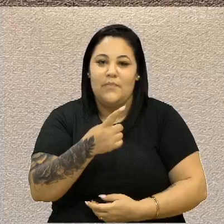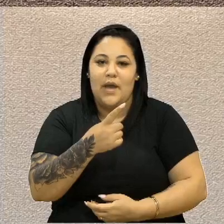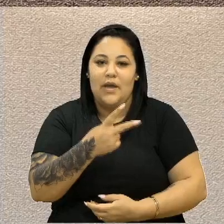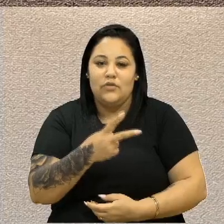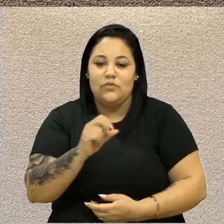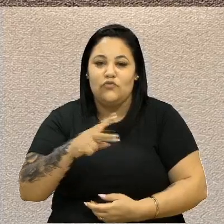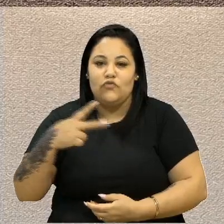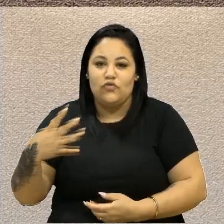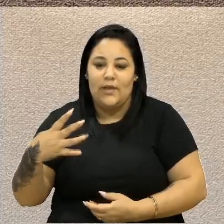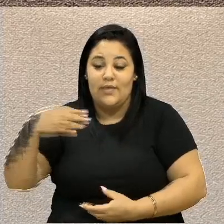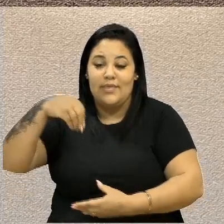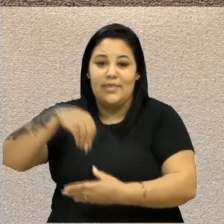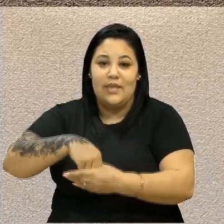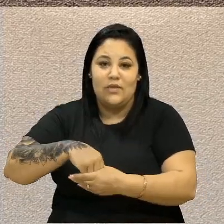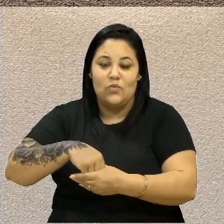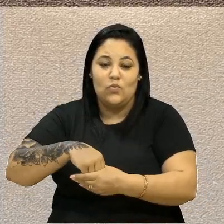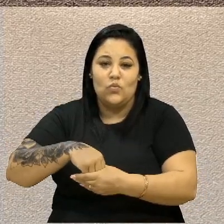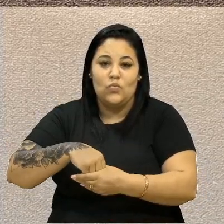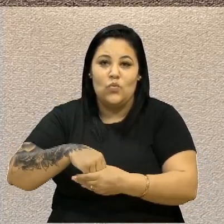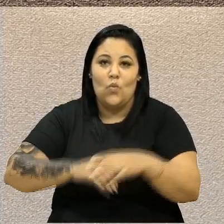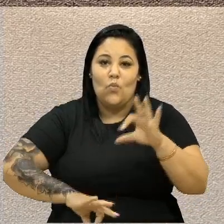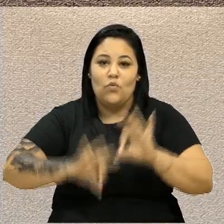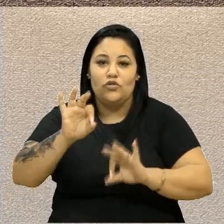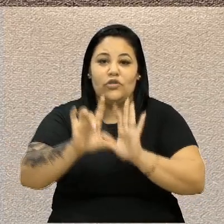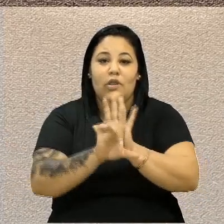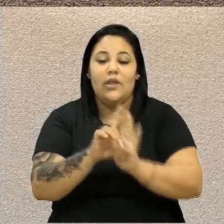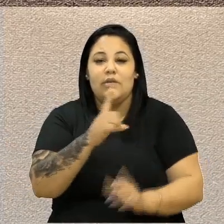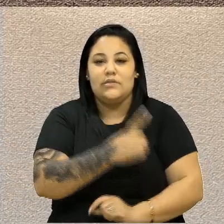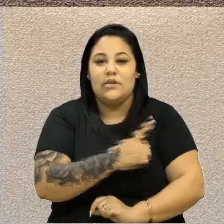149/2024, contendo o projeto de lei número